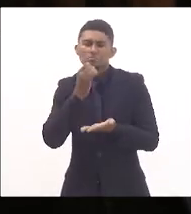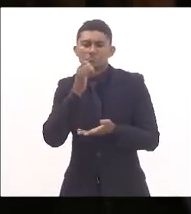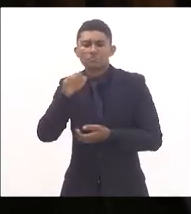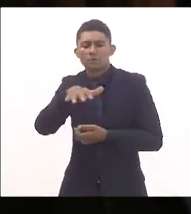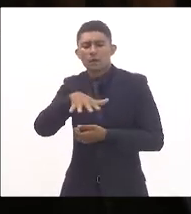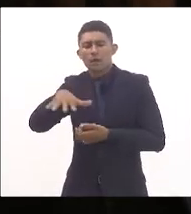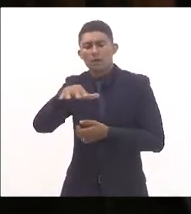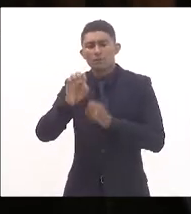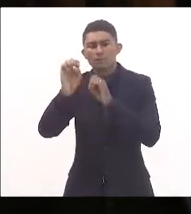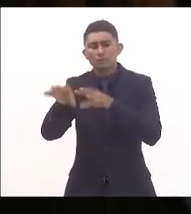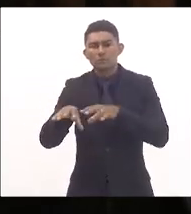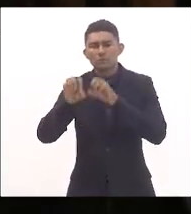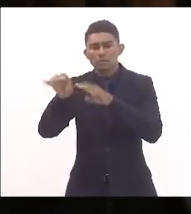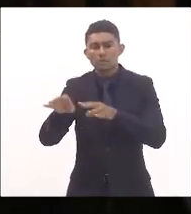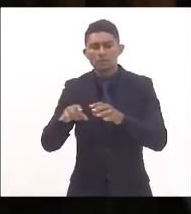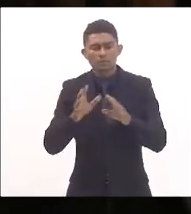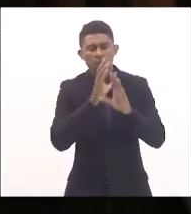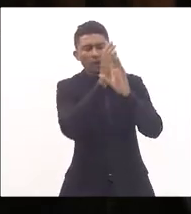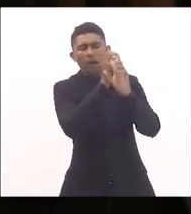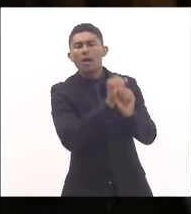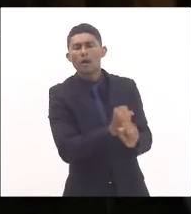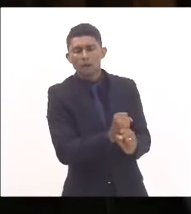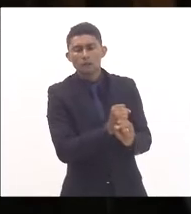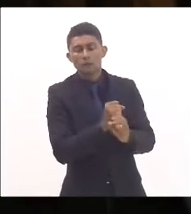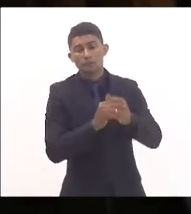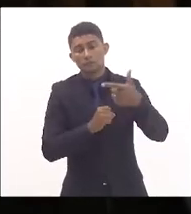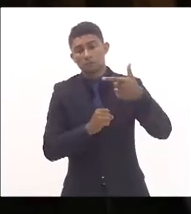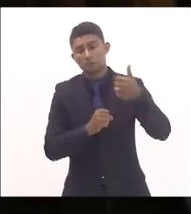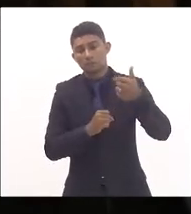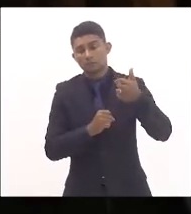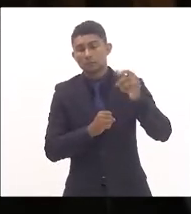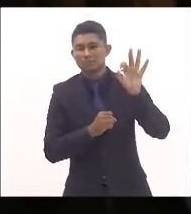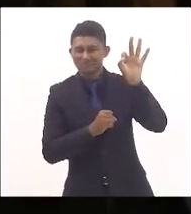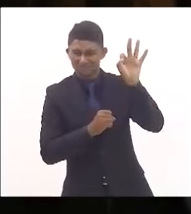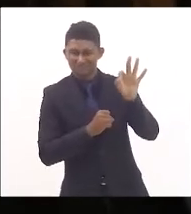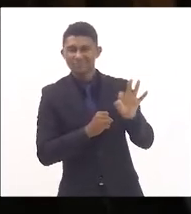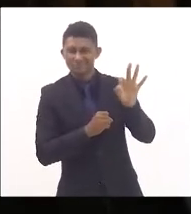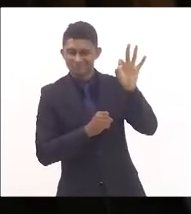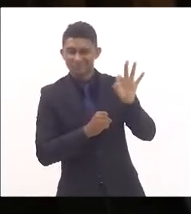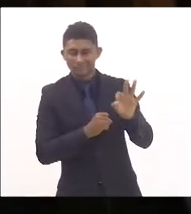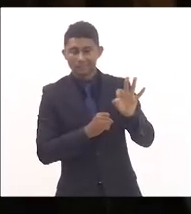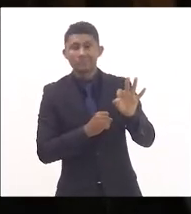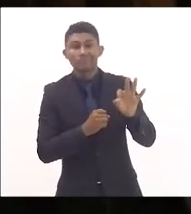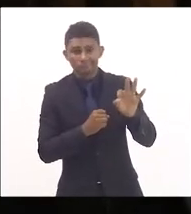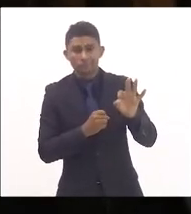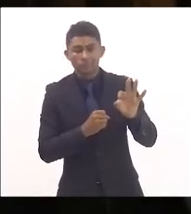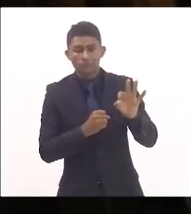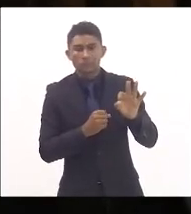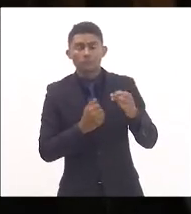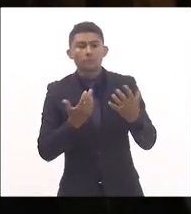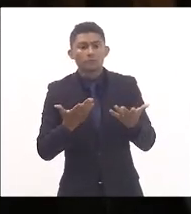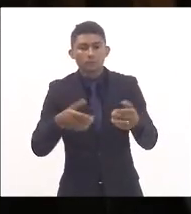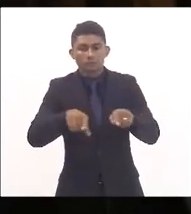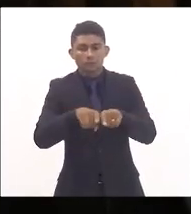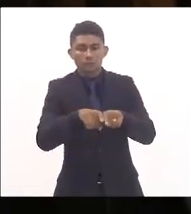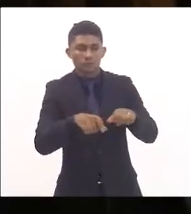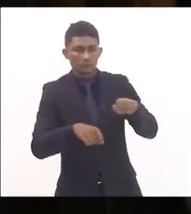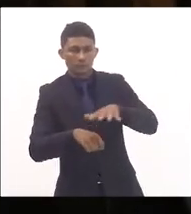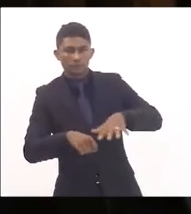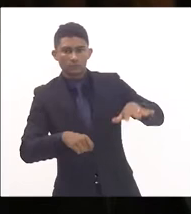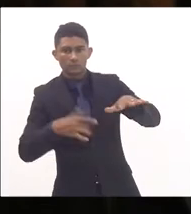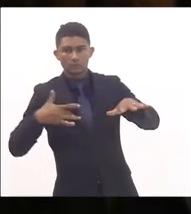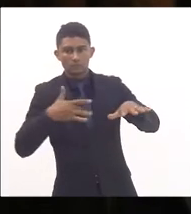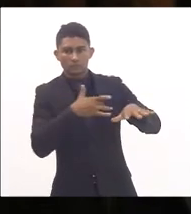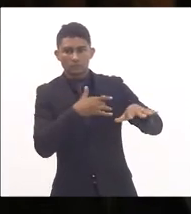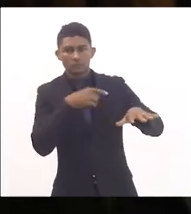educação como 12% das receitas correntes líquidas. E na saúde,